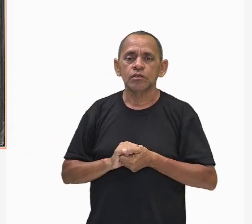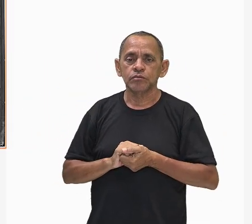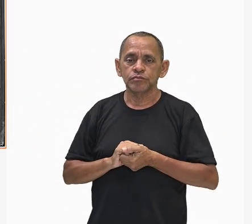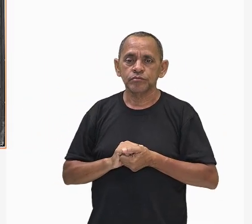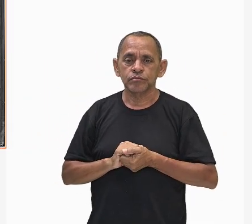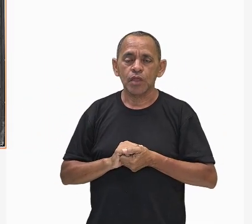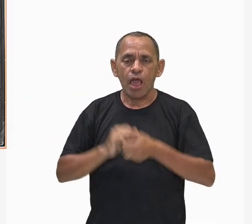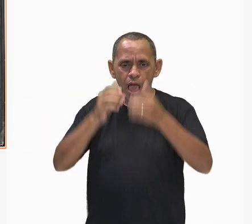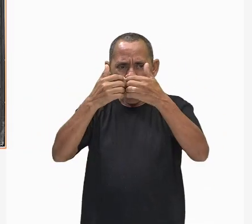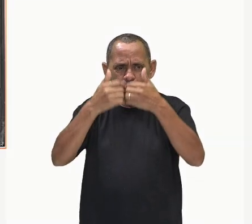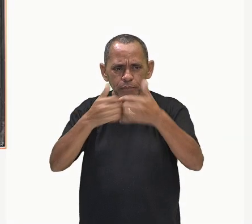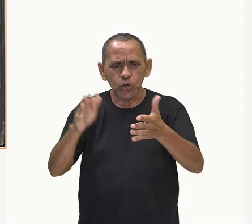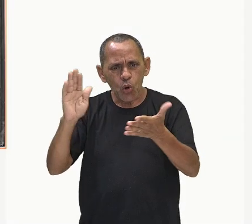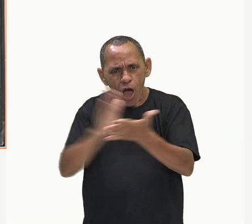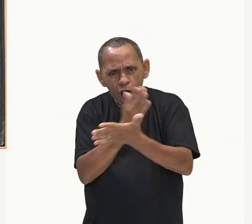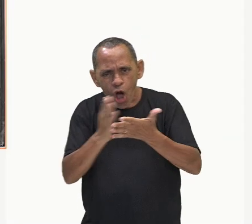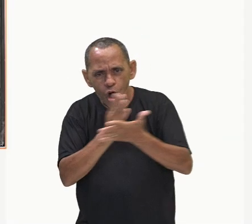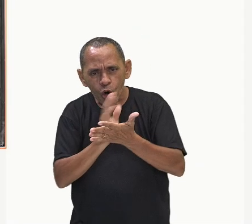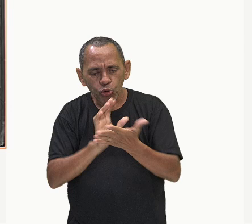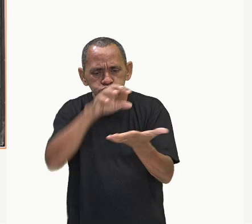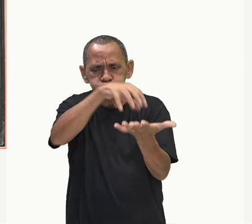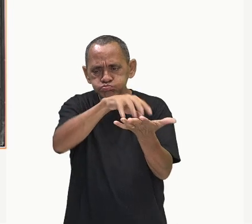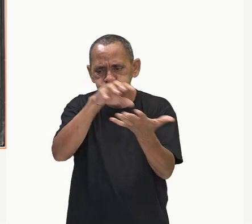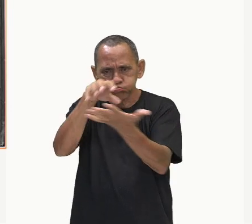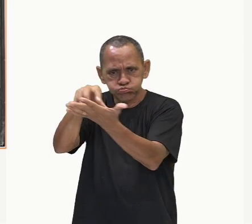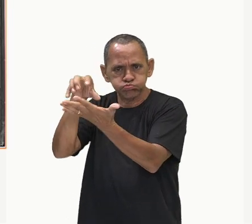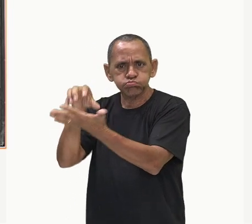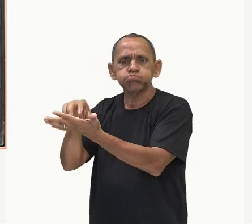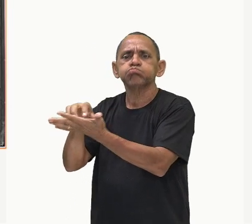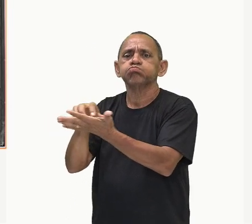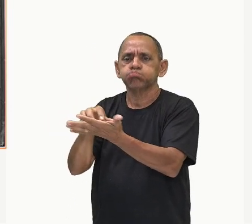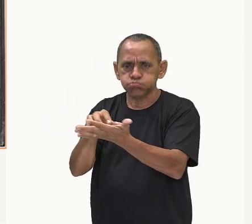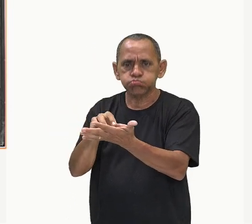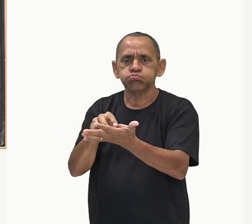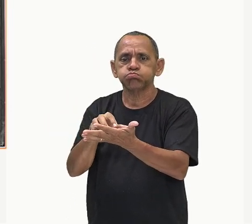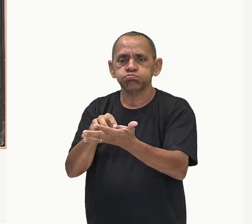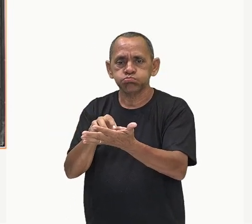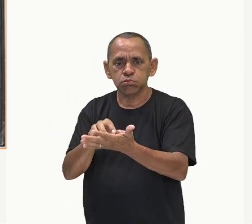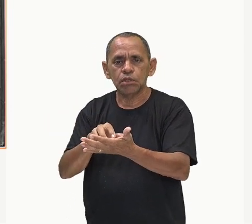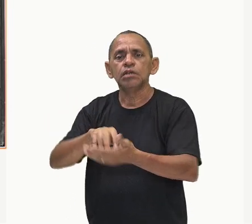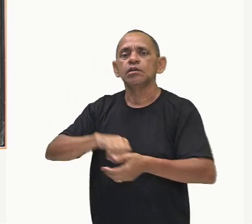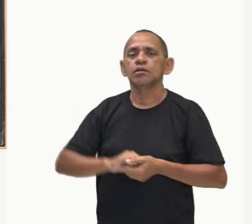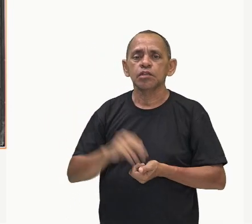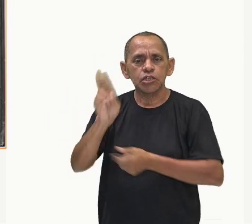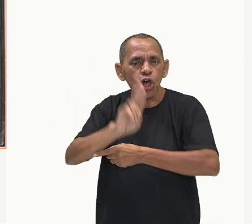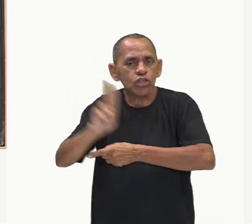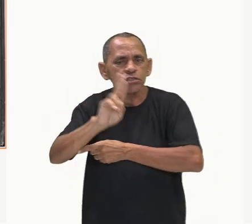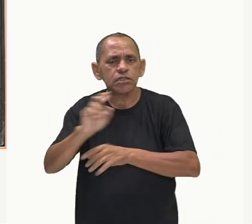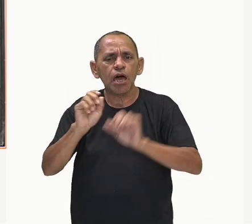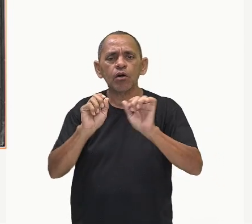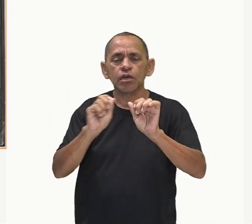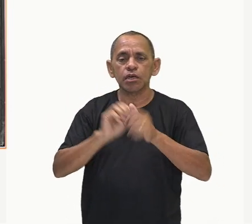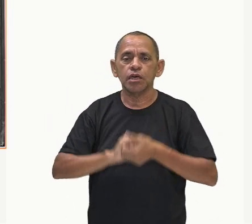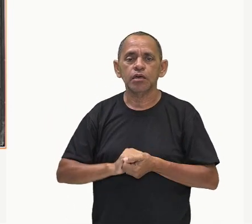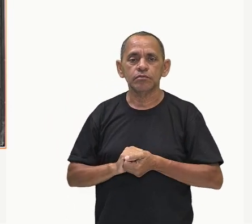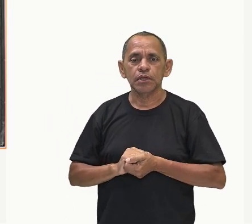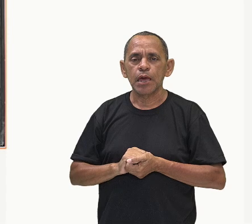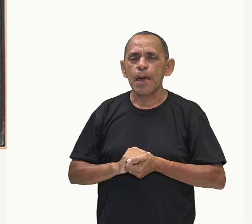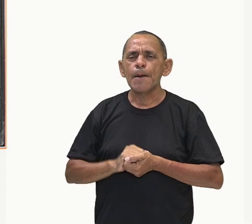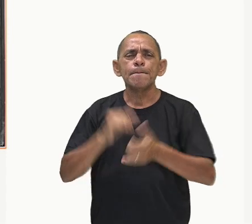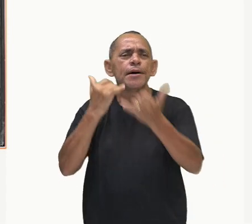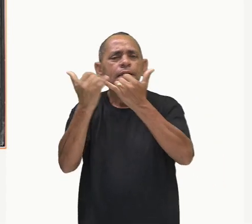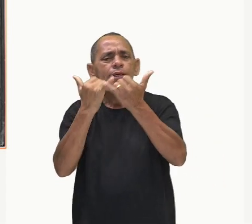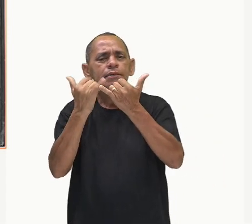abrir algumas instituições que serviriam ali para modernizar o Brasil, para dar um ar mais europeu para o Rio de